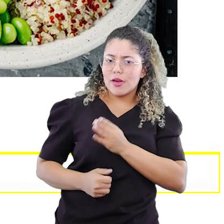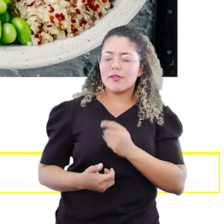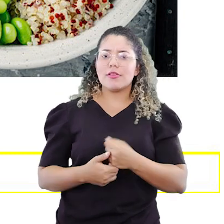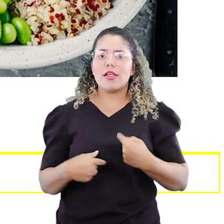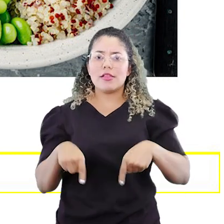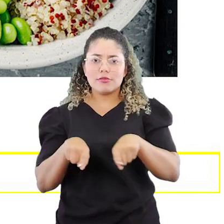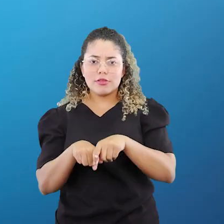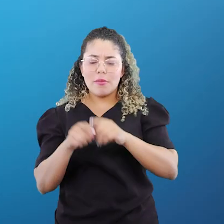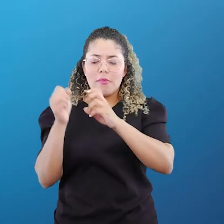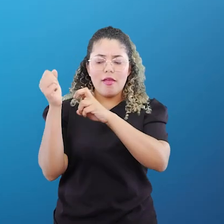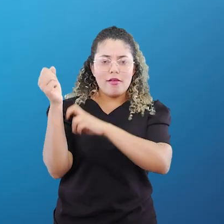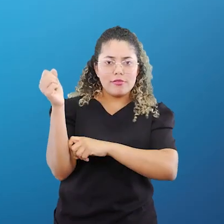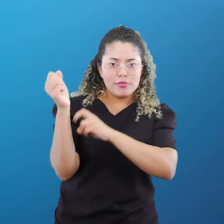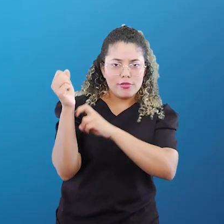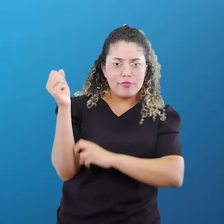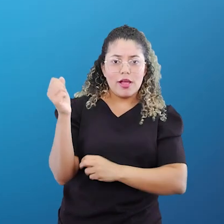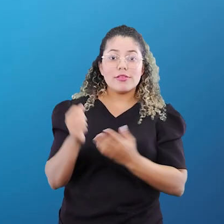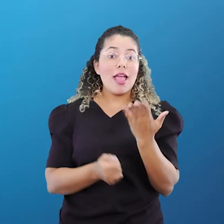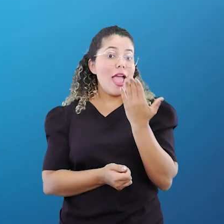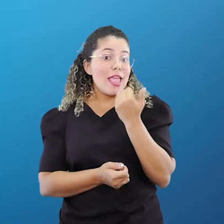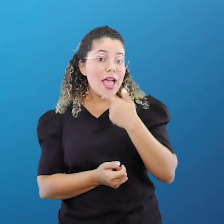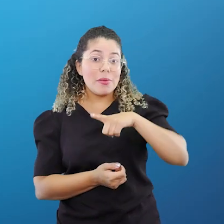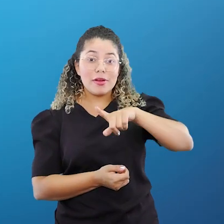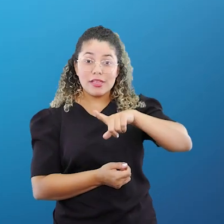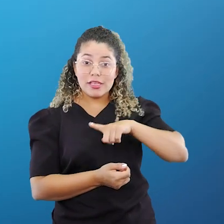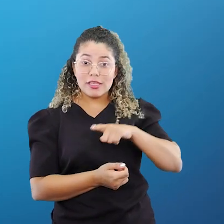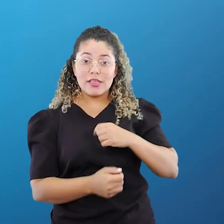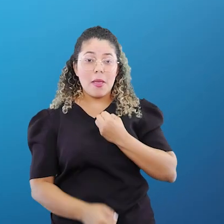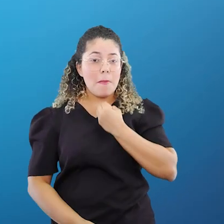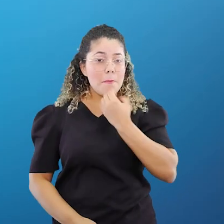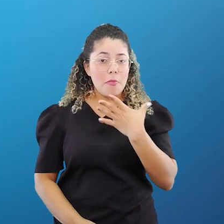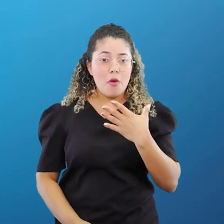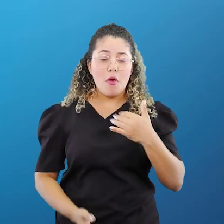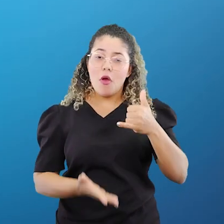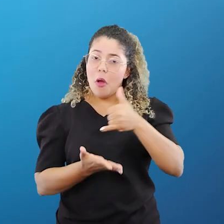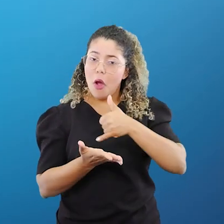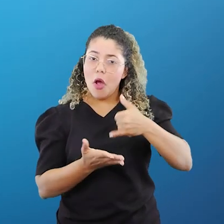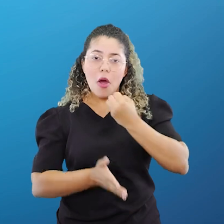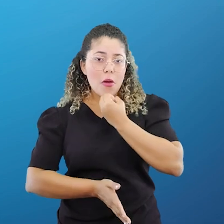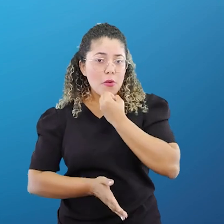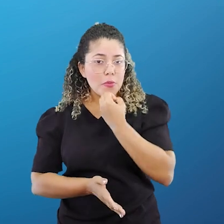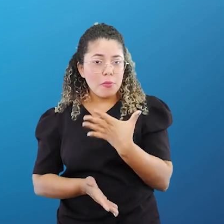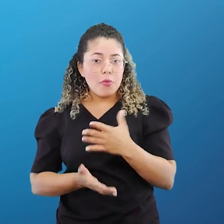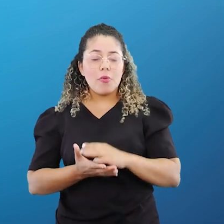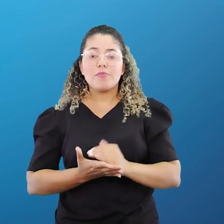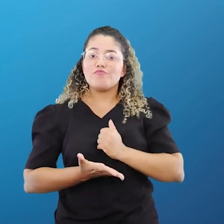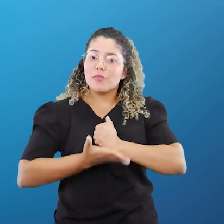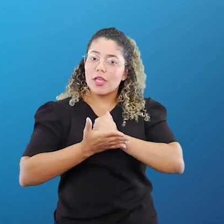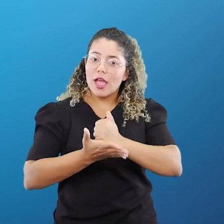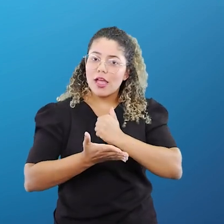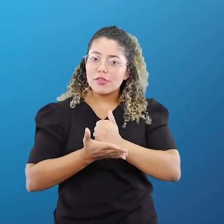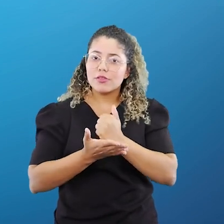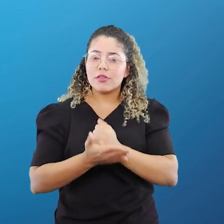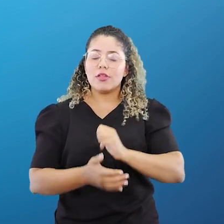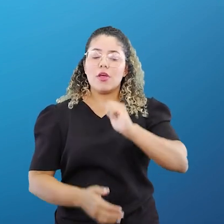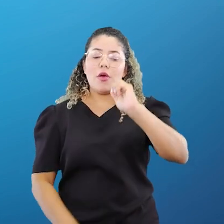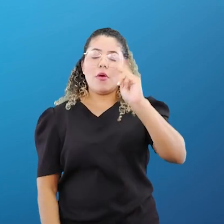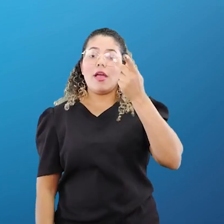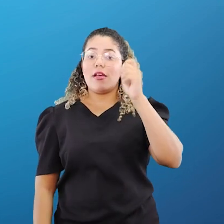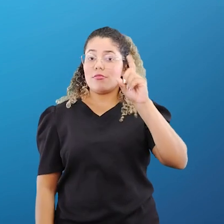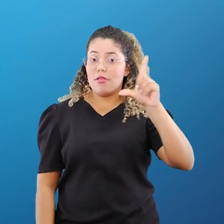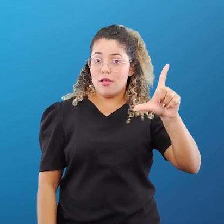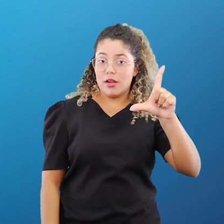também vasculares, e alimentos que contêm um alto teor do bom colesterol, que favorecem o bom colesterol, que é o HDL.